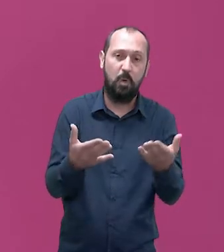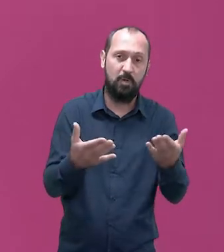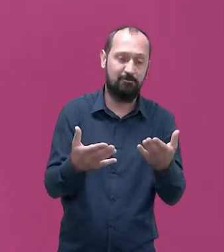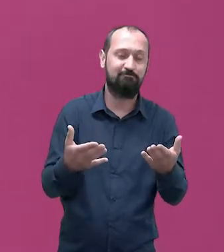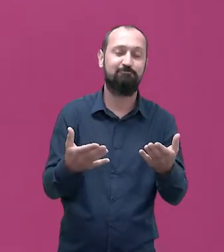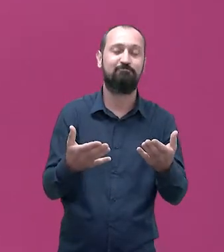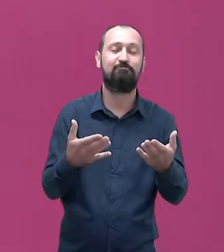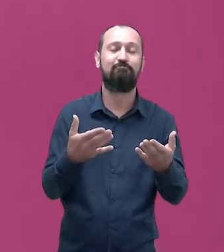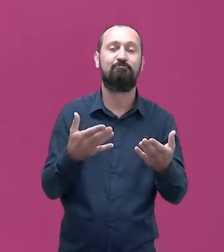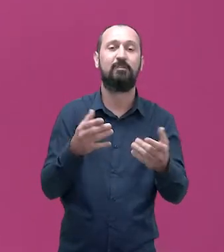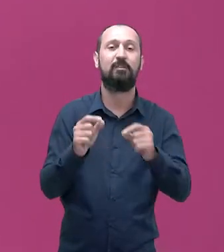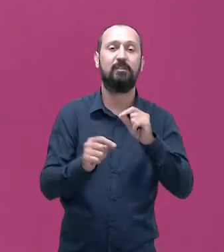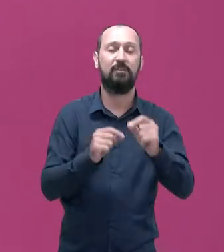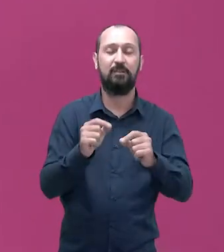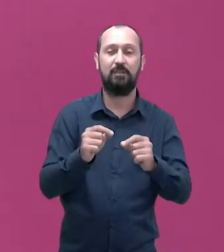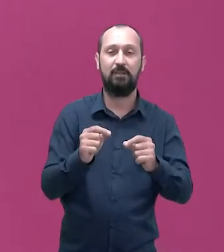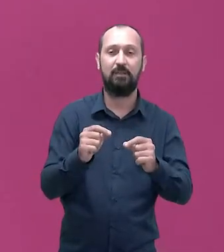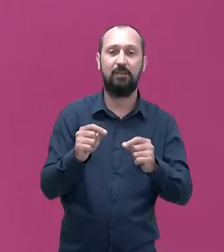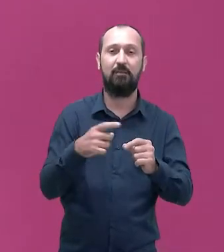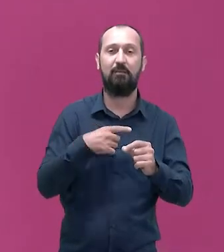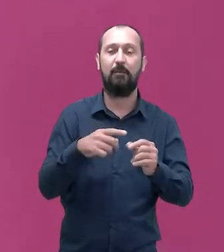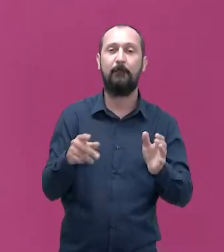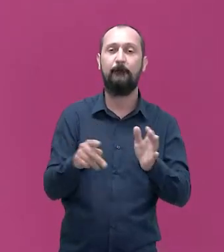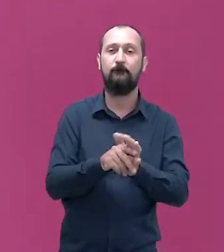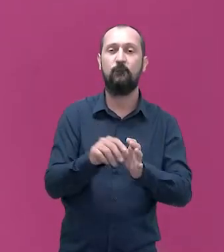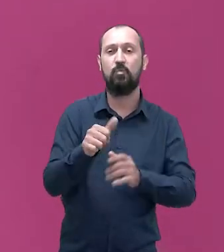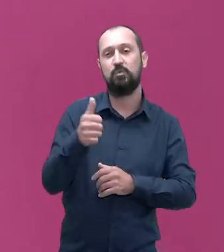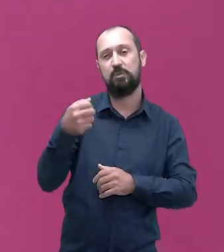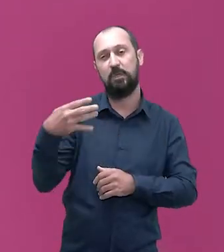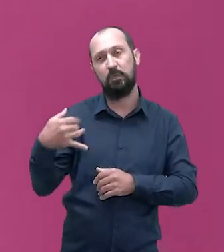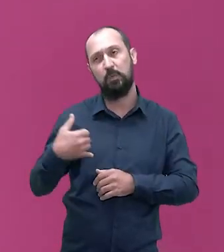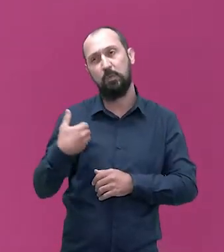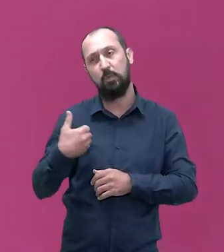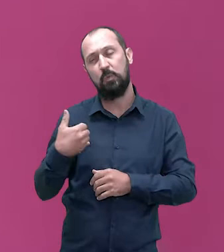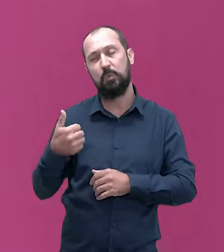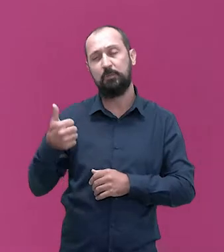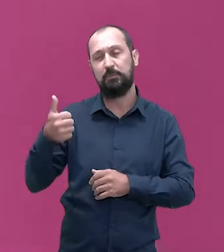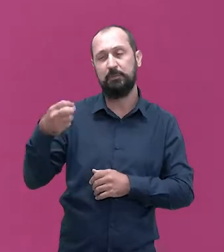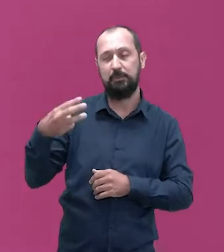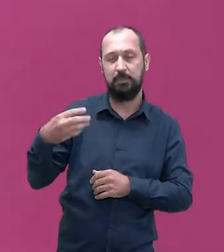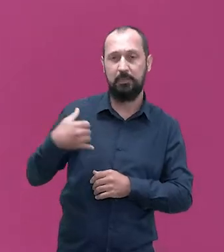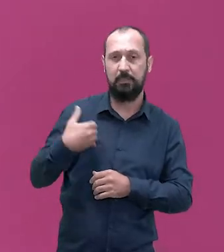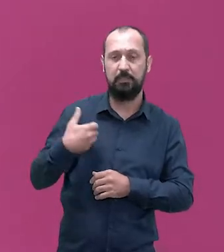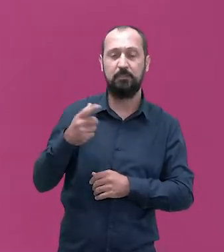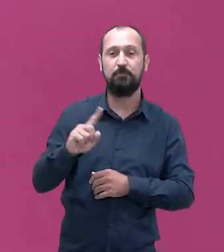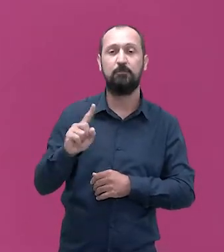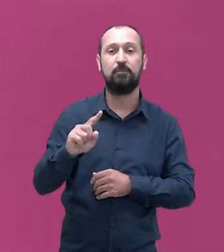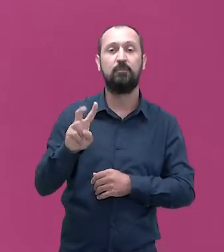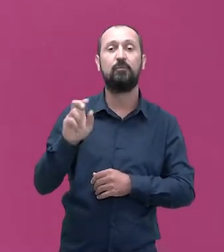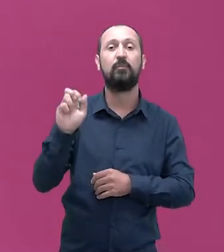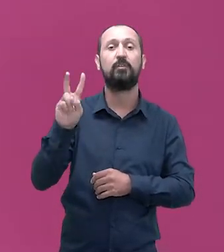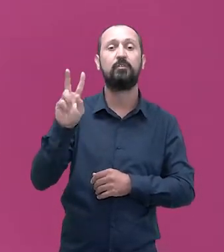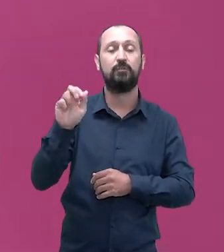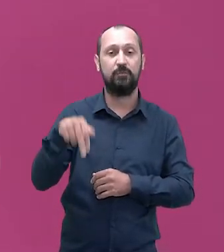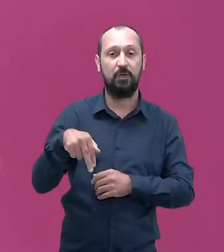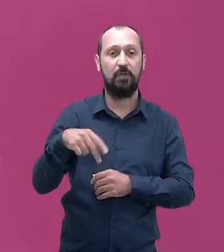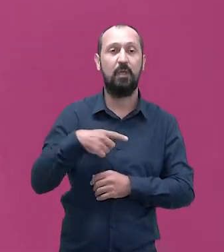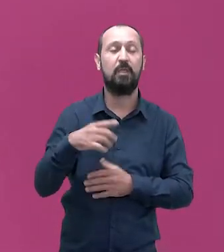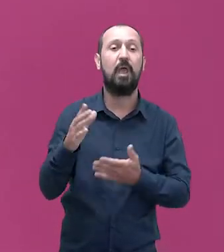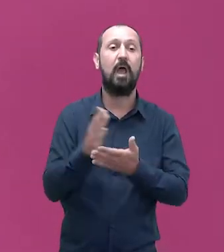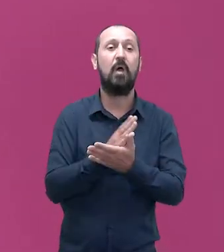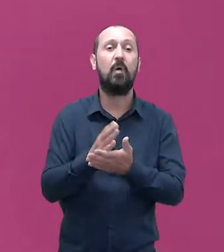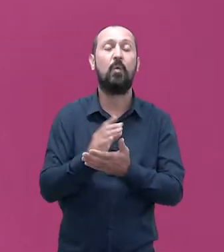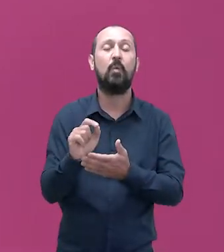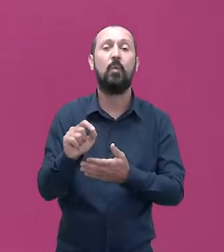está chegando, que é a geração dos 14, dos 13, 14 anos, que não andam mais de van.